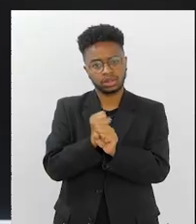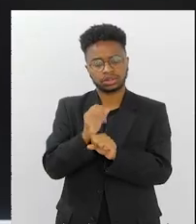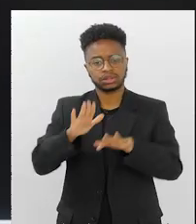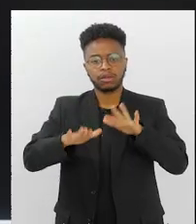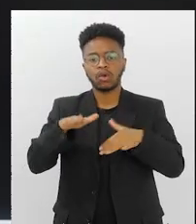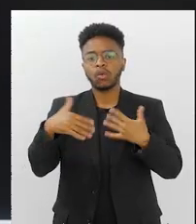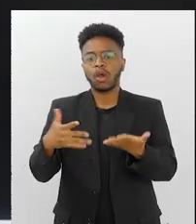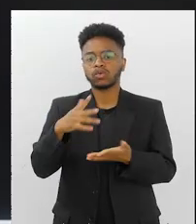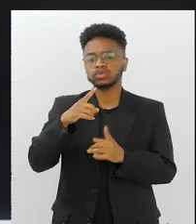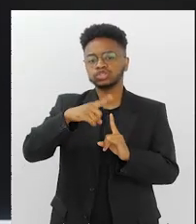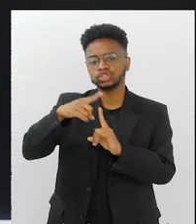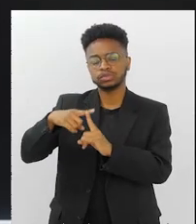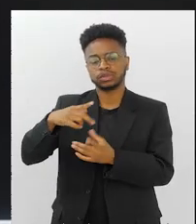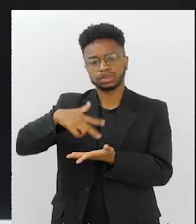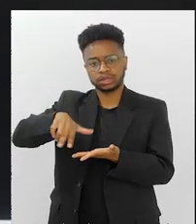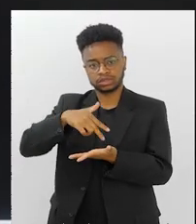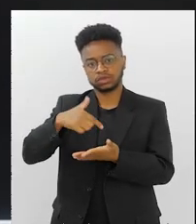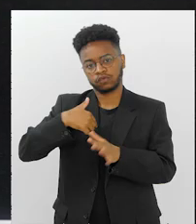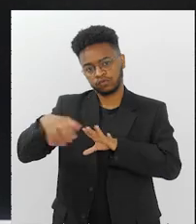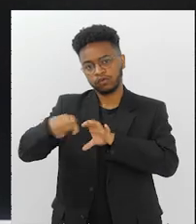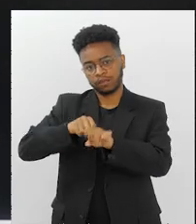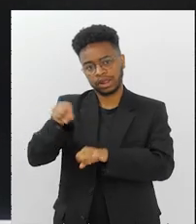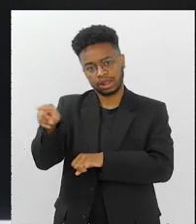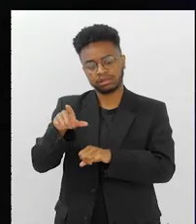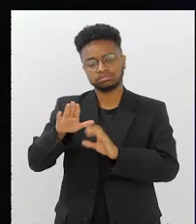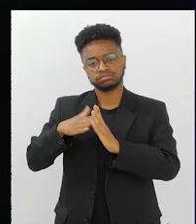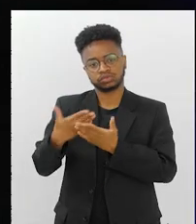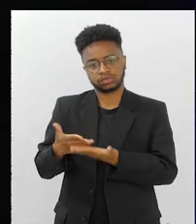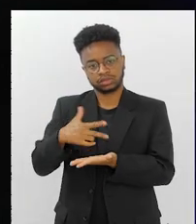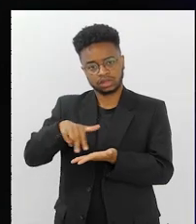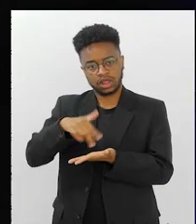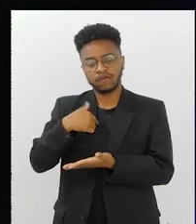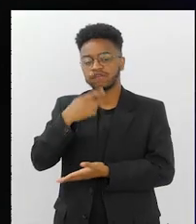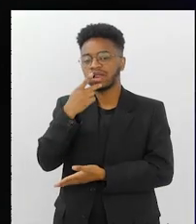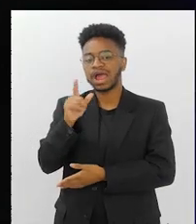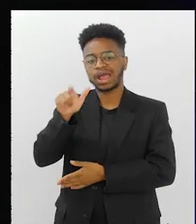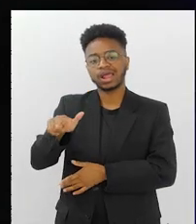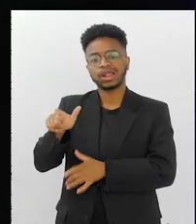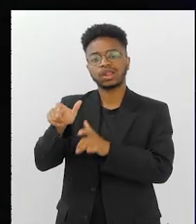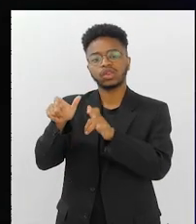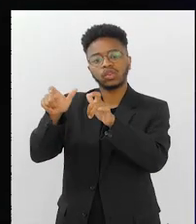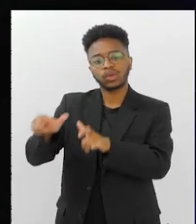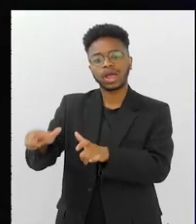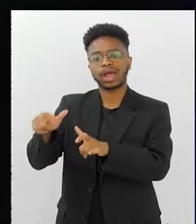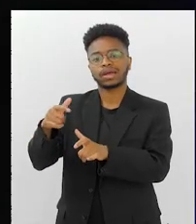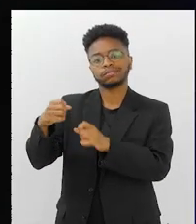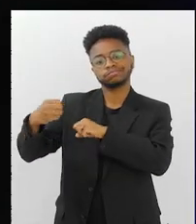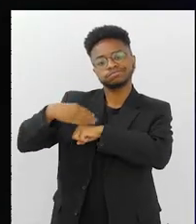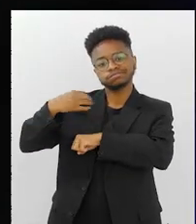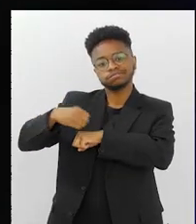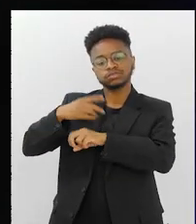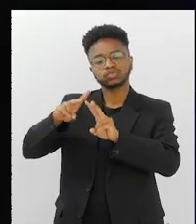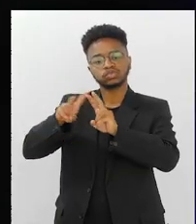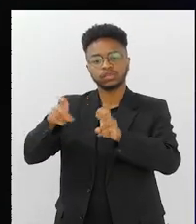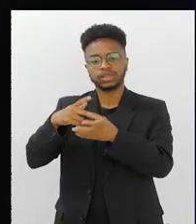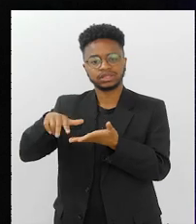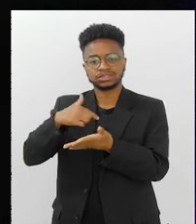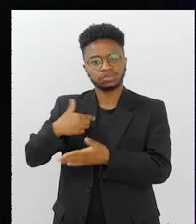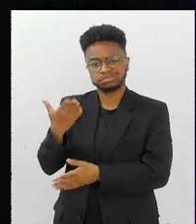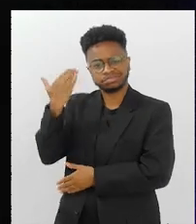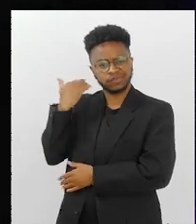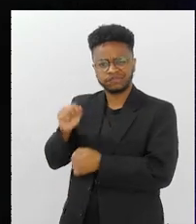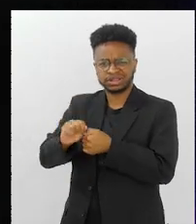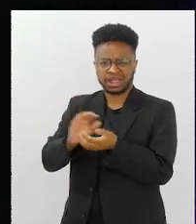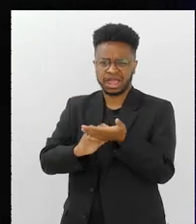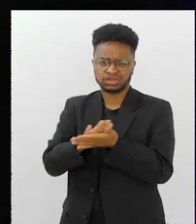da modalidade uhum me formei na Corpus escola de dança que eu digo que foi a a o lugar que eu aprendi tudo sobre dança nunca tinha feito nada na minha vida